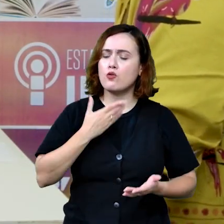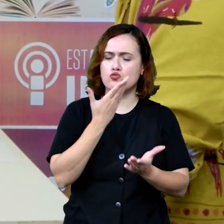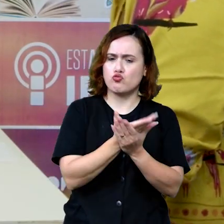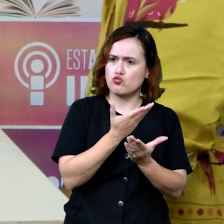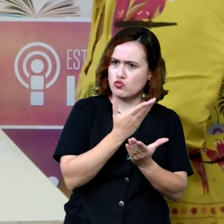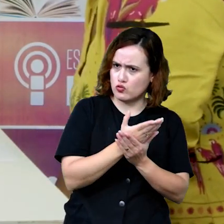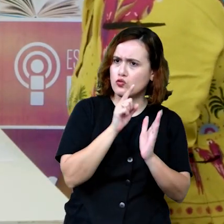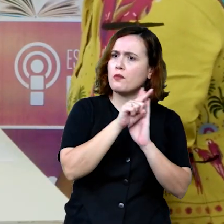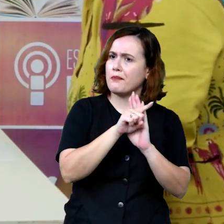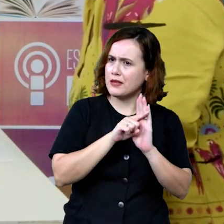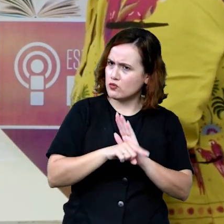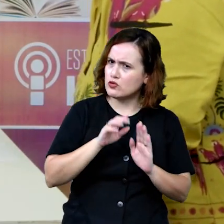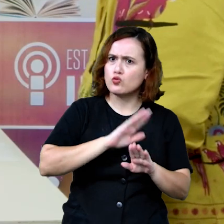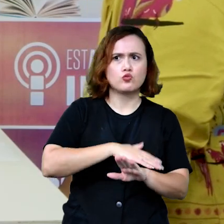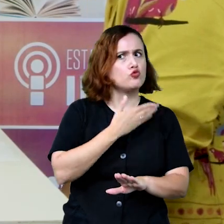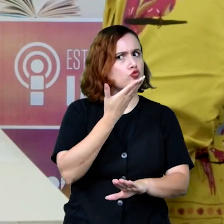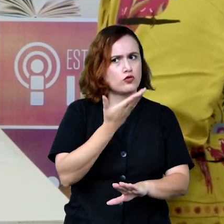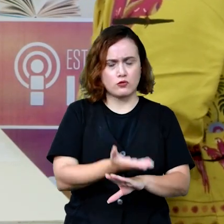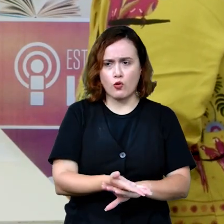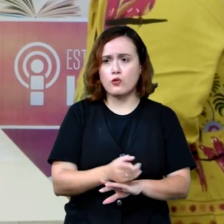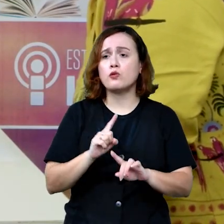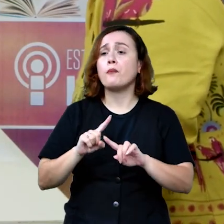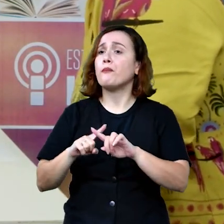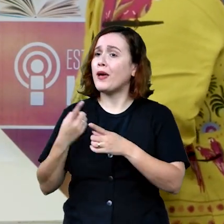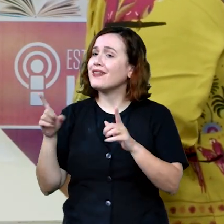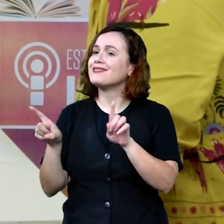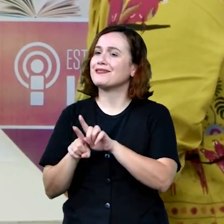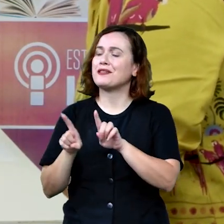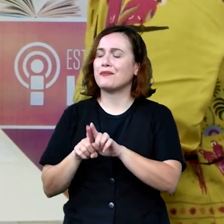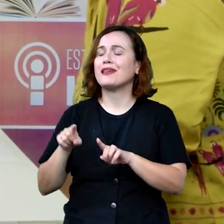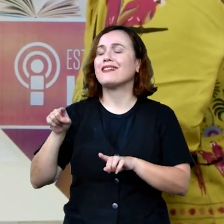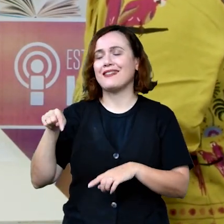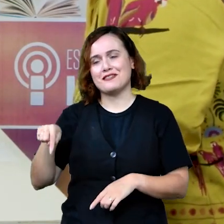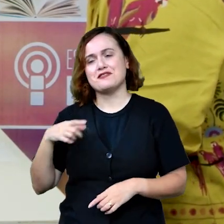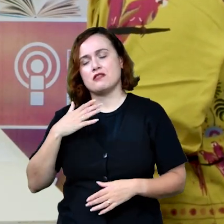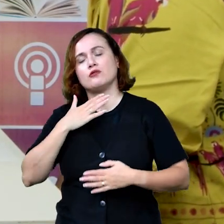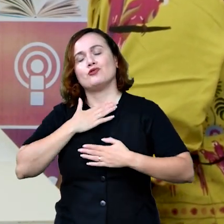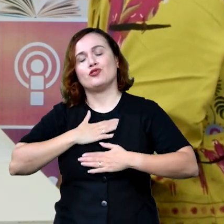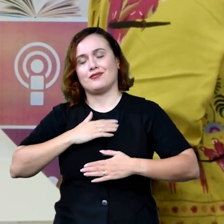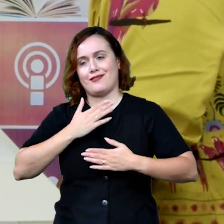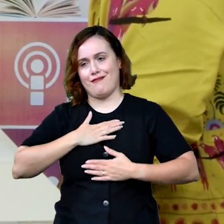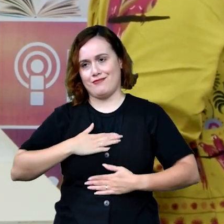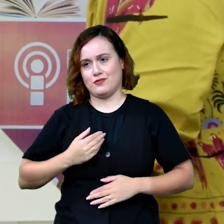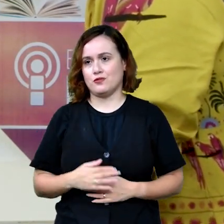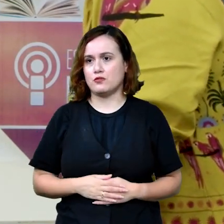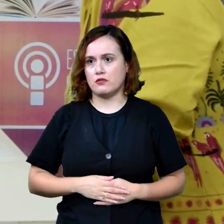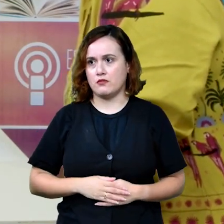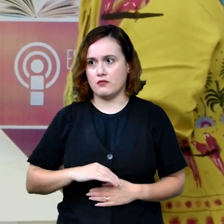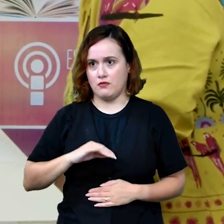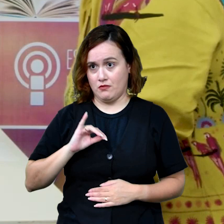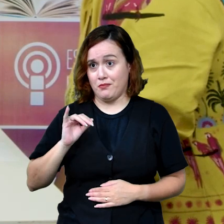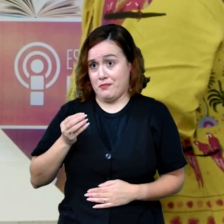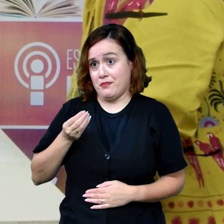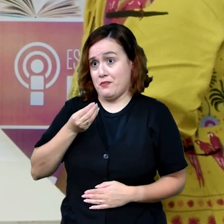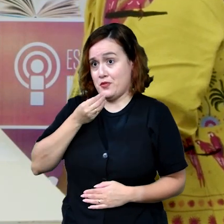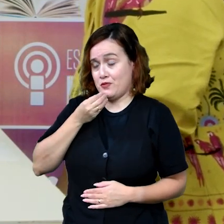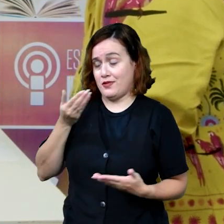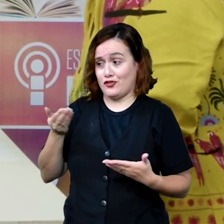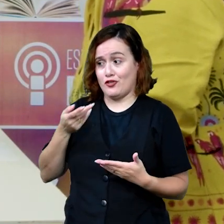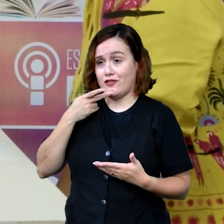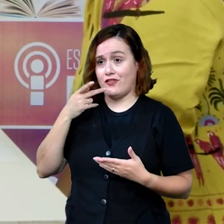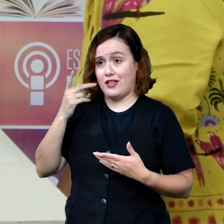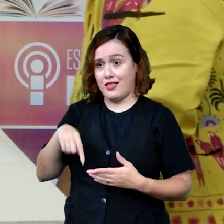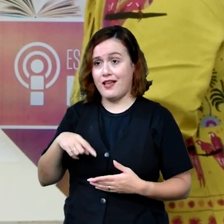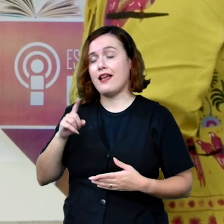mas eu também descanso, sou a favor do descanso, também aproveitando o gancho das conversas da semana, né? Esse debate sobre a